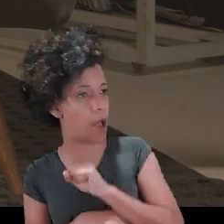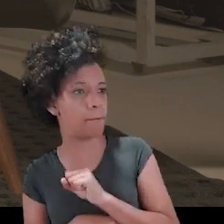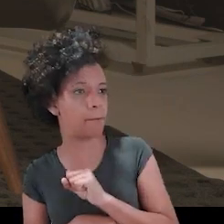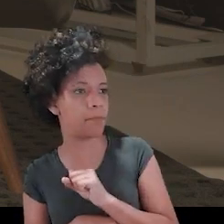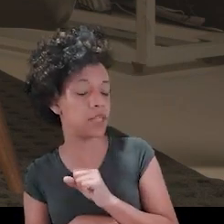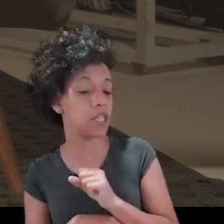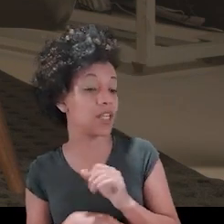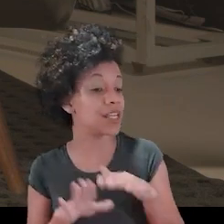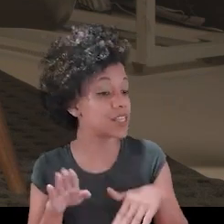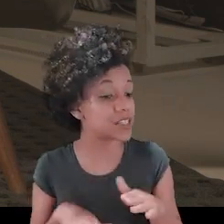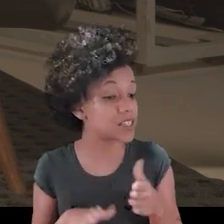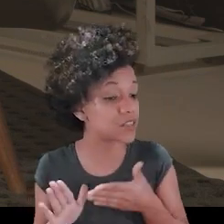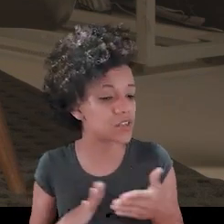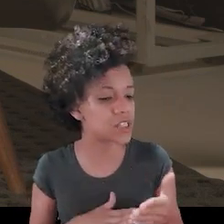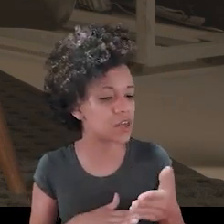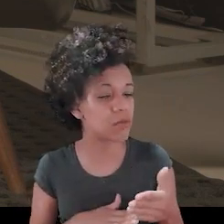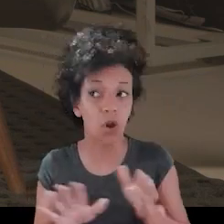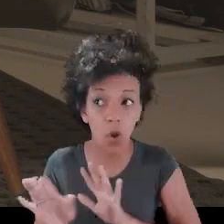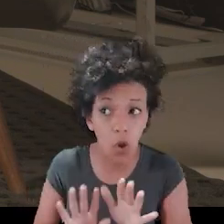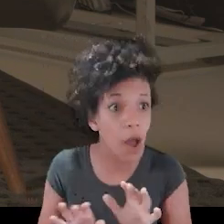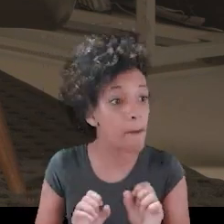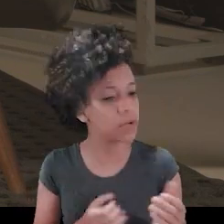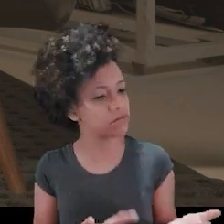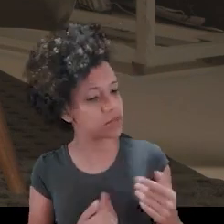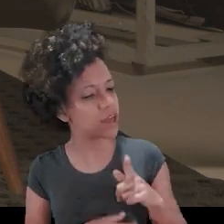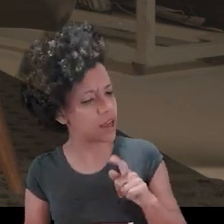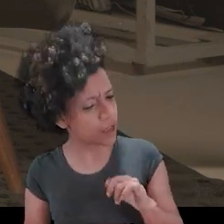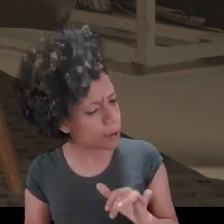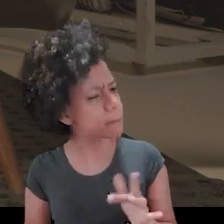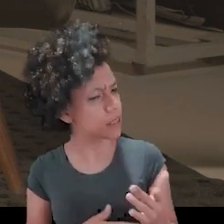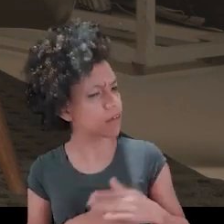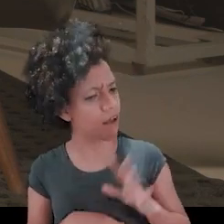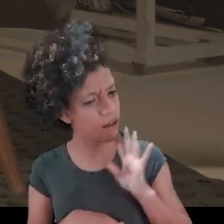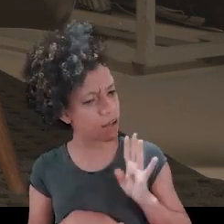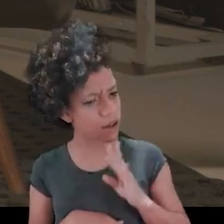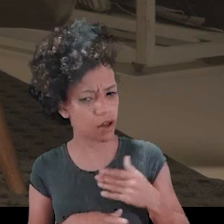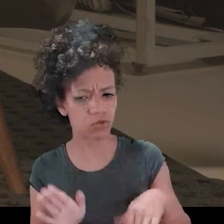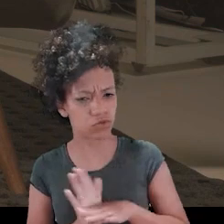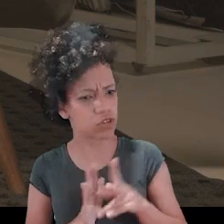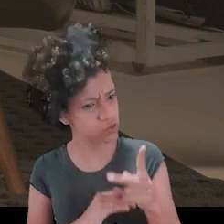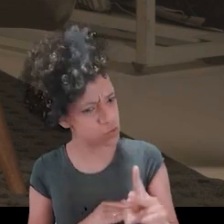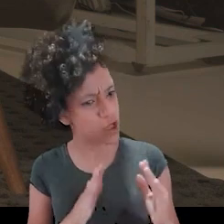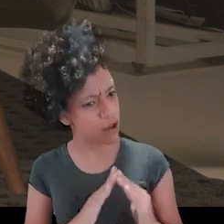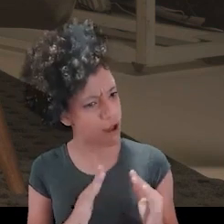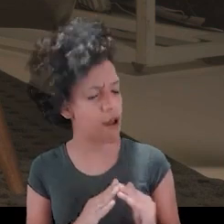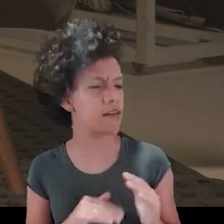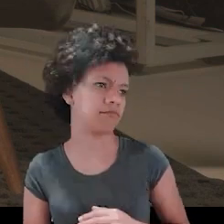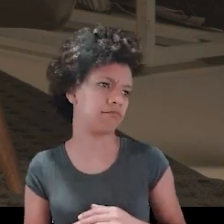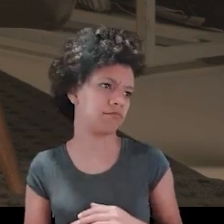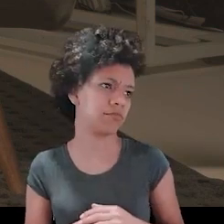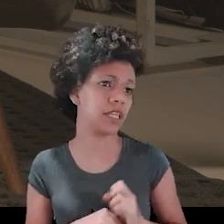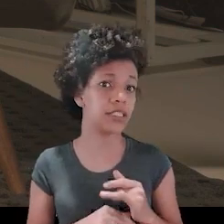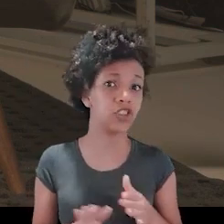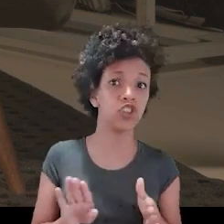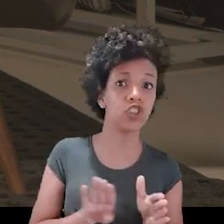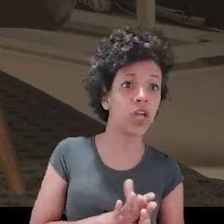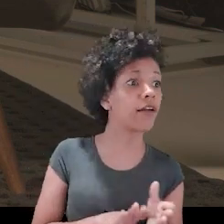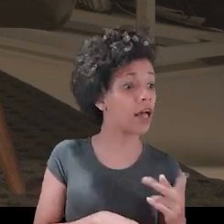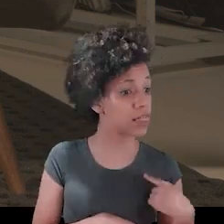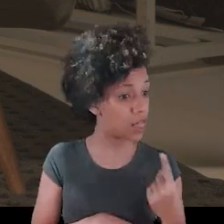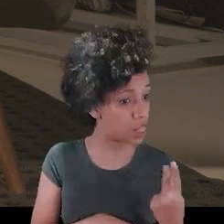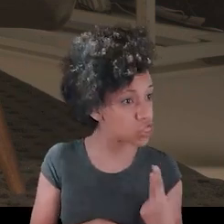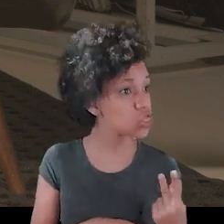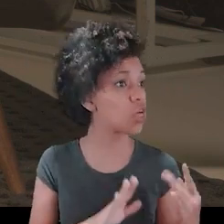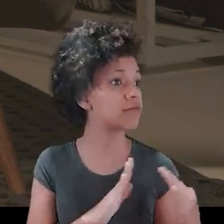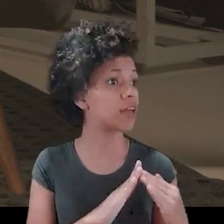e toda vez que ele não deram aí para todo mundo você pode incentivar Gabi é legal poxa se eu chego na tua casa de alguém